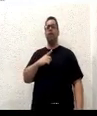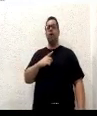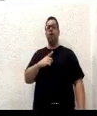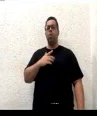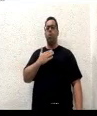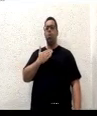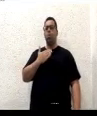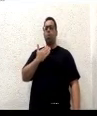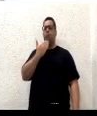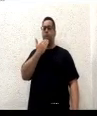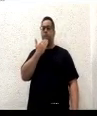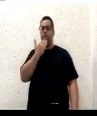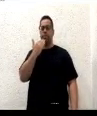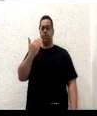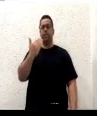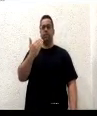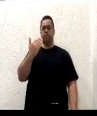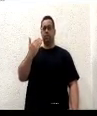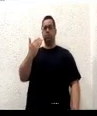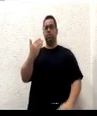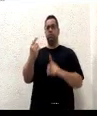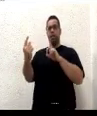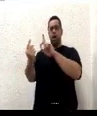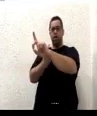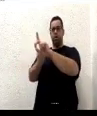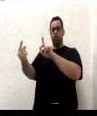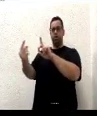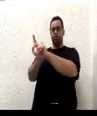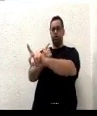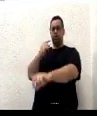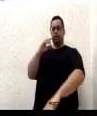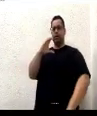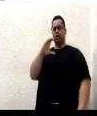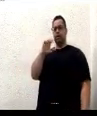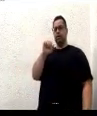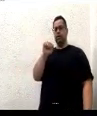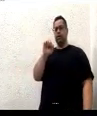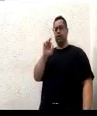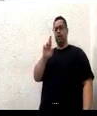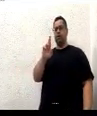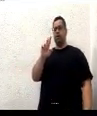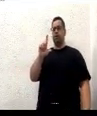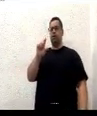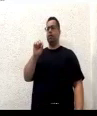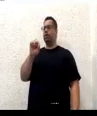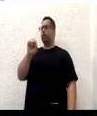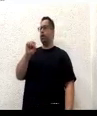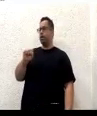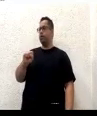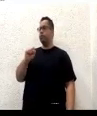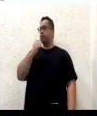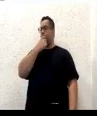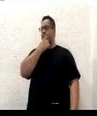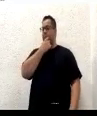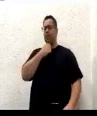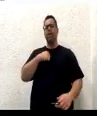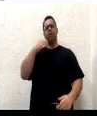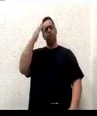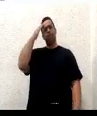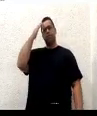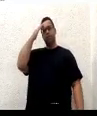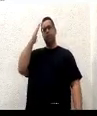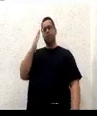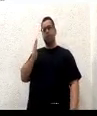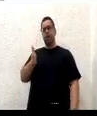à rodovia Dr. Cássio de Freitas Levi, e que sei que vários vereadores fizeram